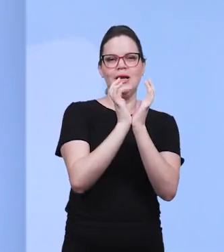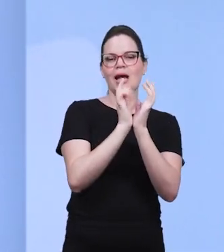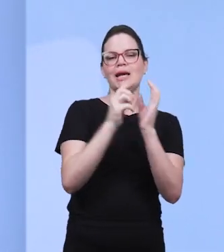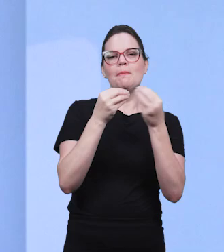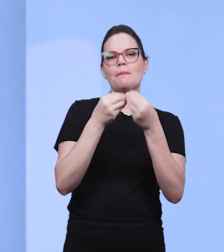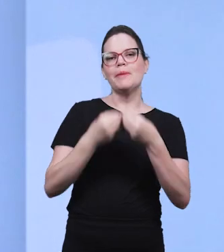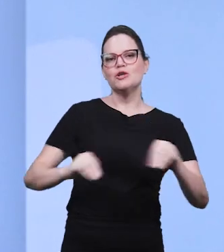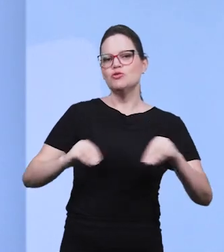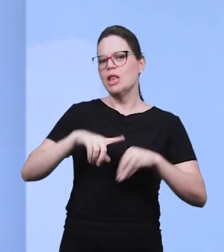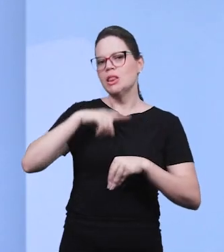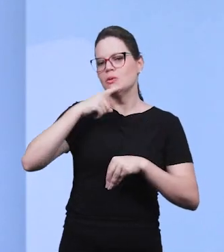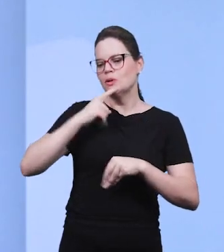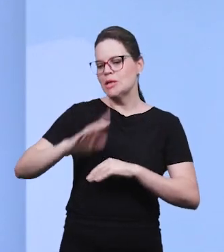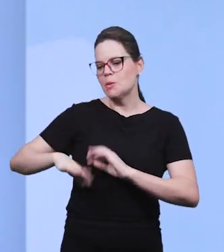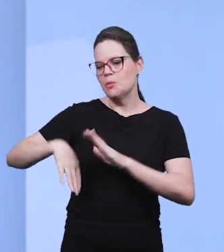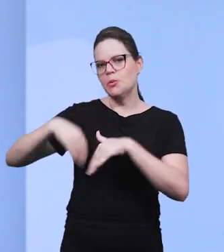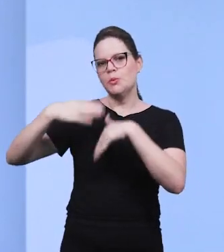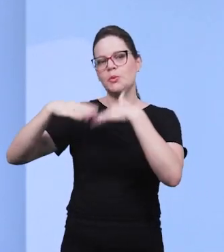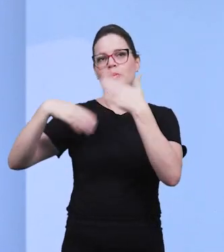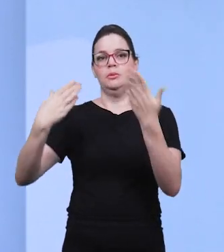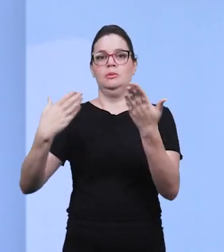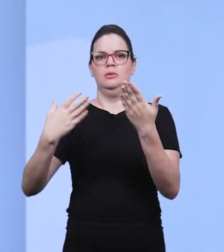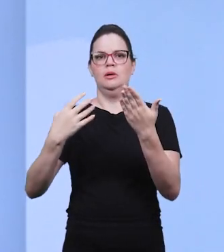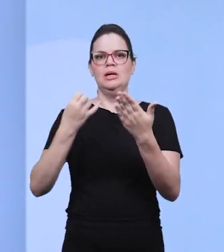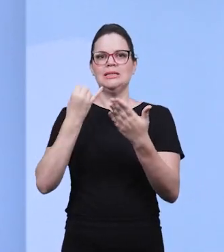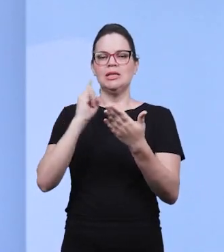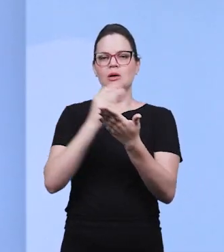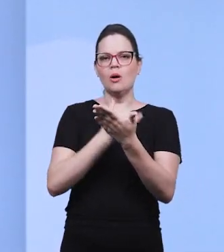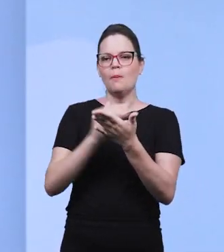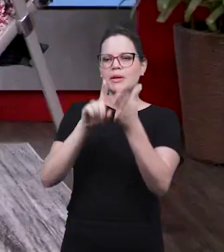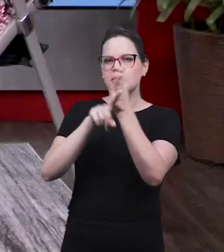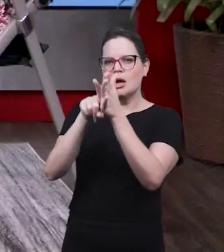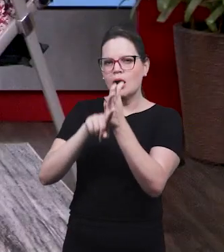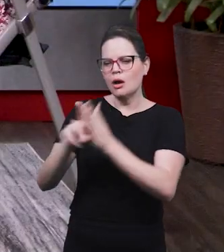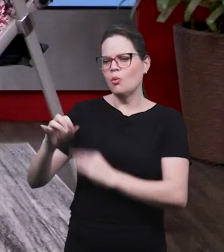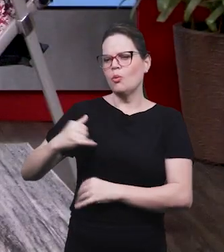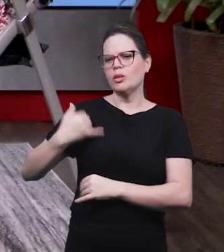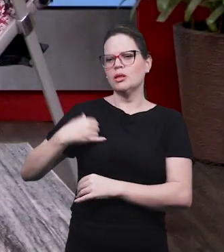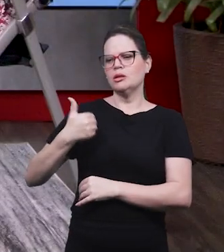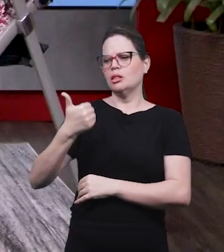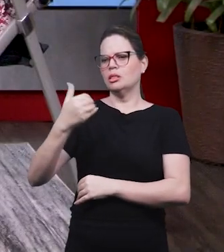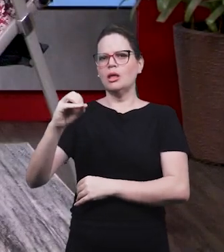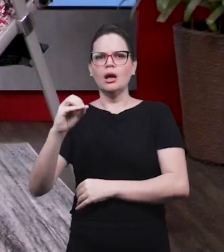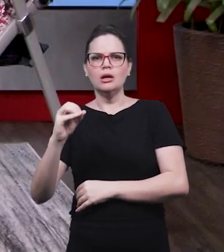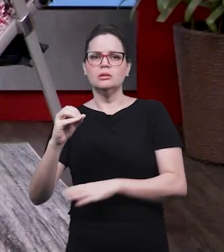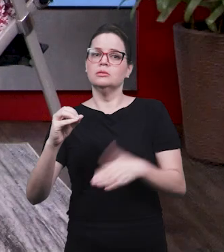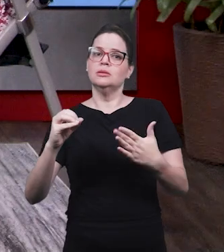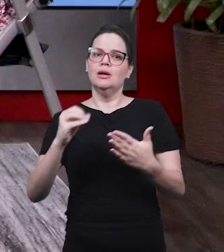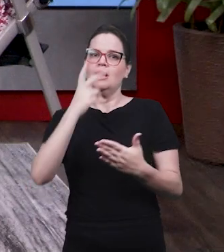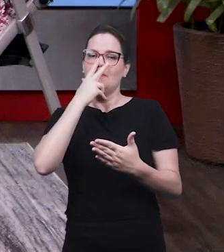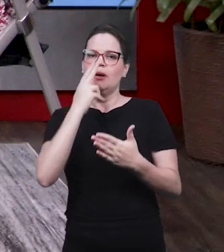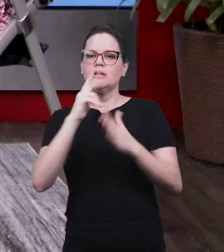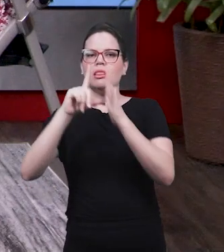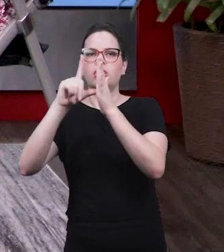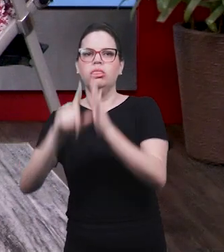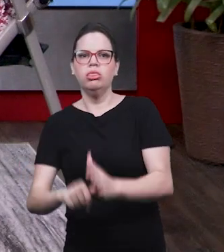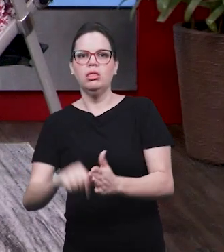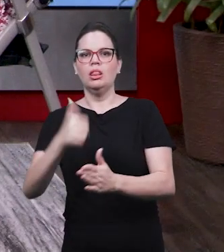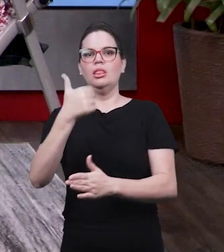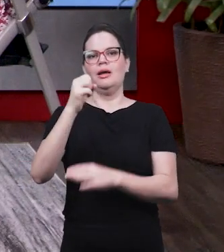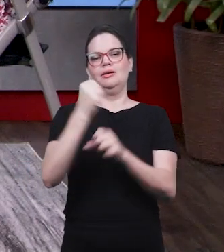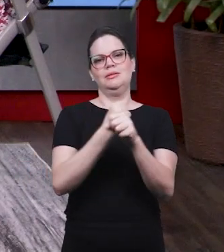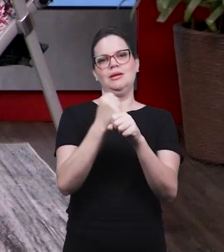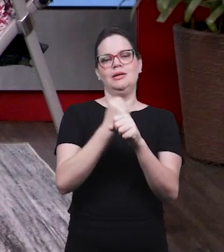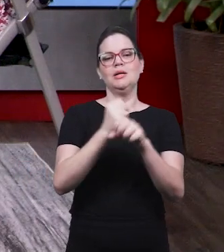com 10 anos de idade. Foram 10 anos perdidos. Tardio, que né? Poderia ter aquela criança ter sido estimulada, ter trabalhado para